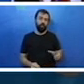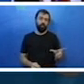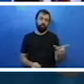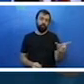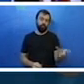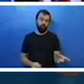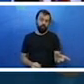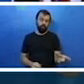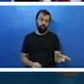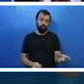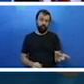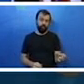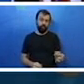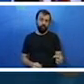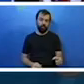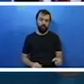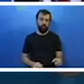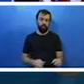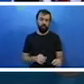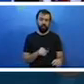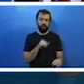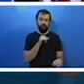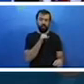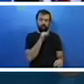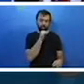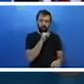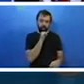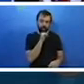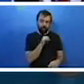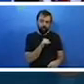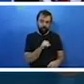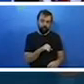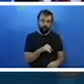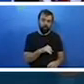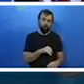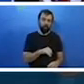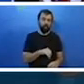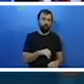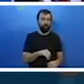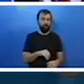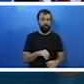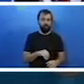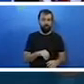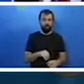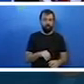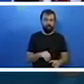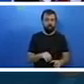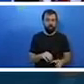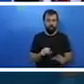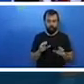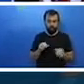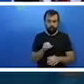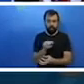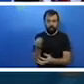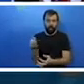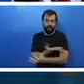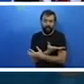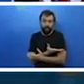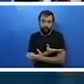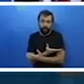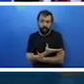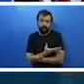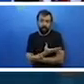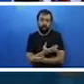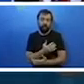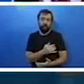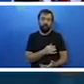disso tudo? Exemplos para reprimir outras manifestações, né? O enforcamento, a morte do